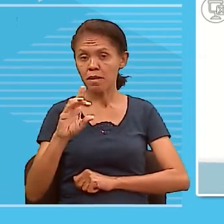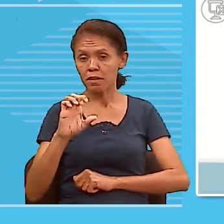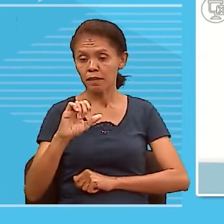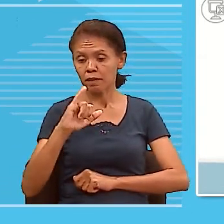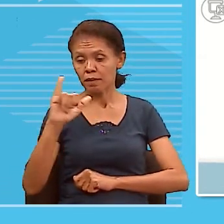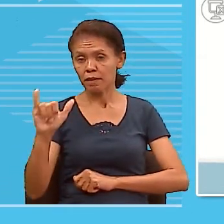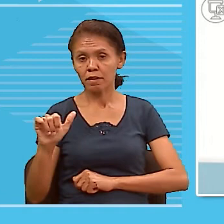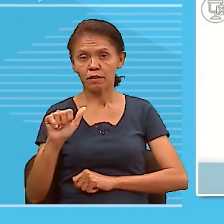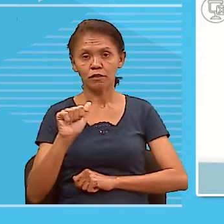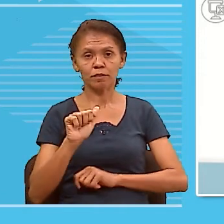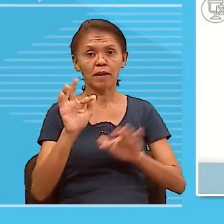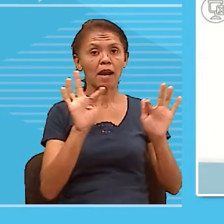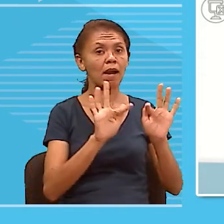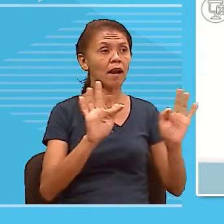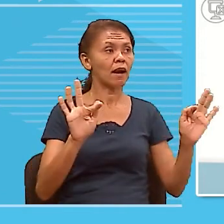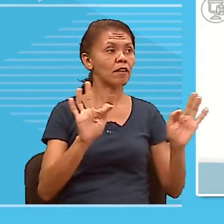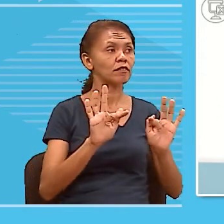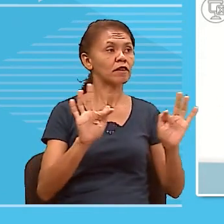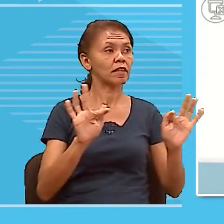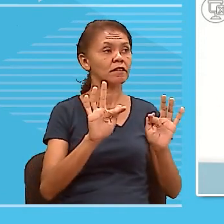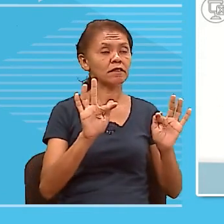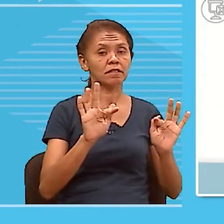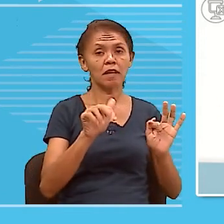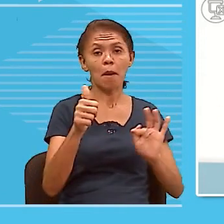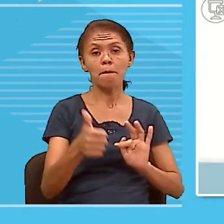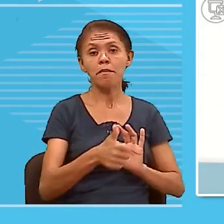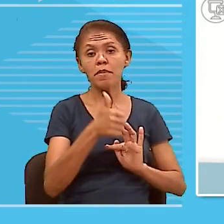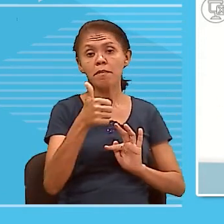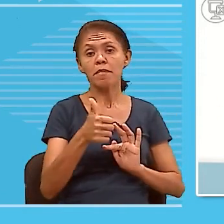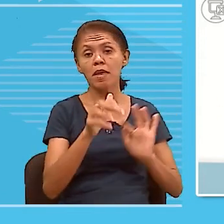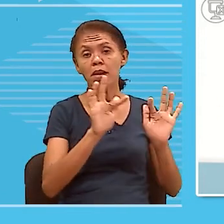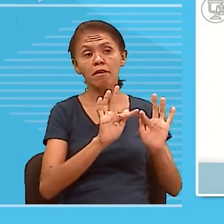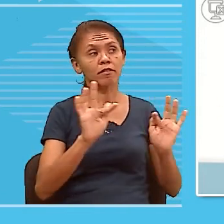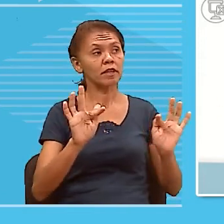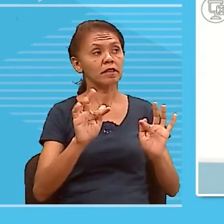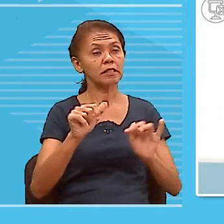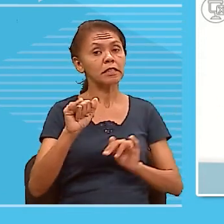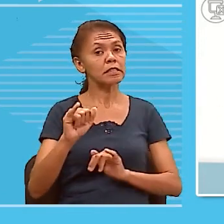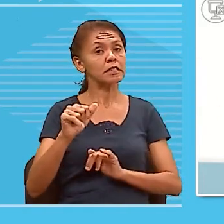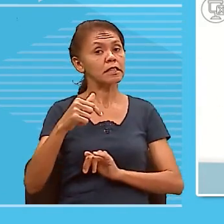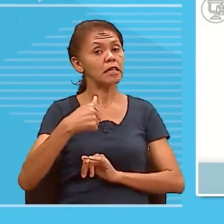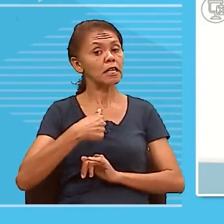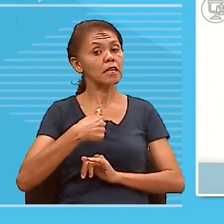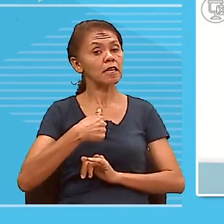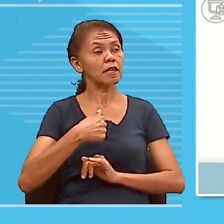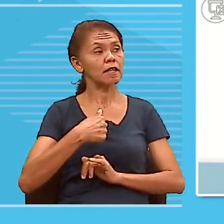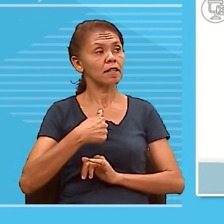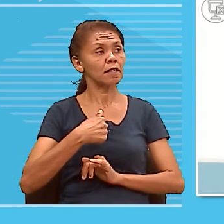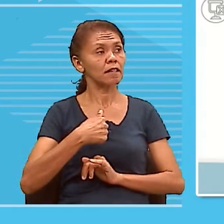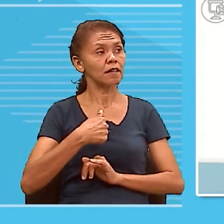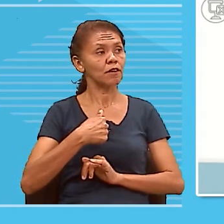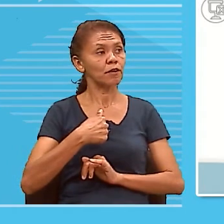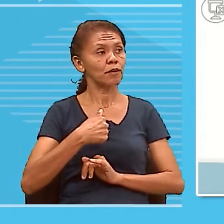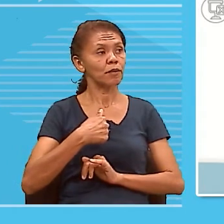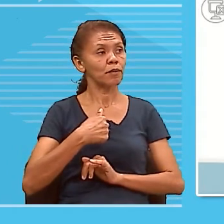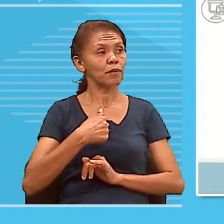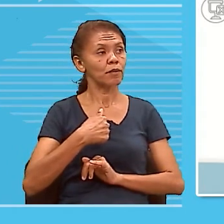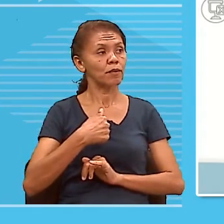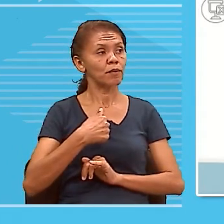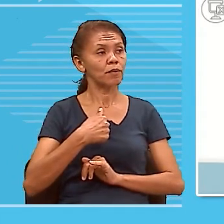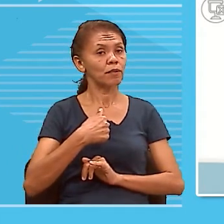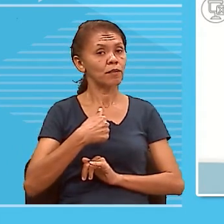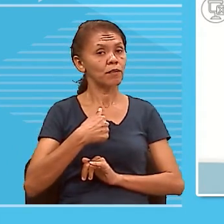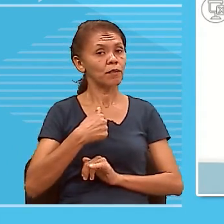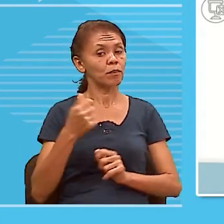Essa oração destacada que é a primeira tivesse porém de escolher em relação